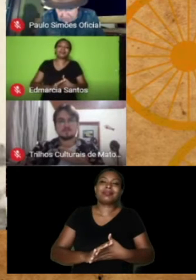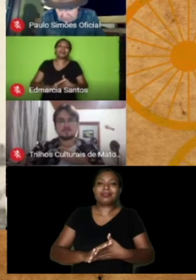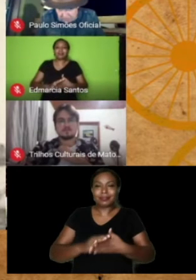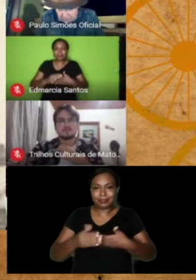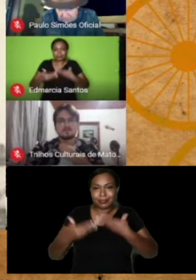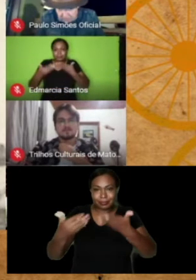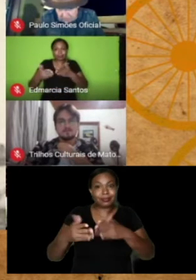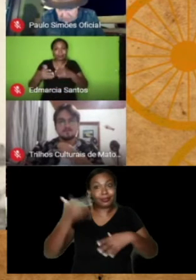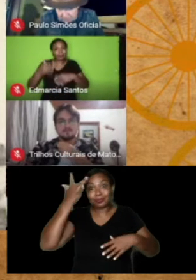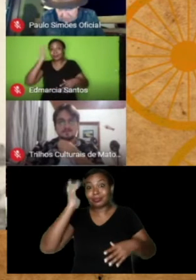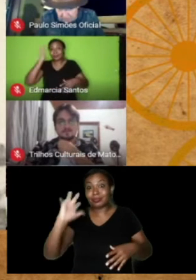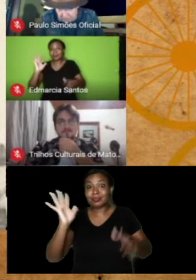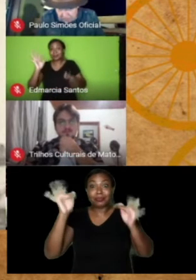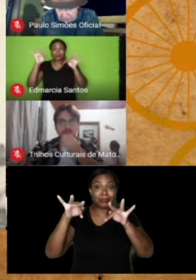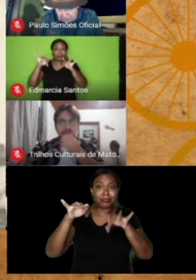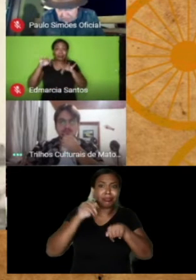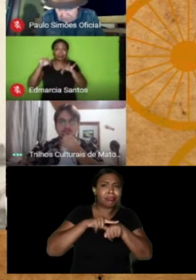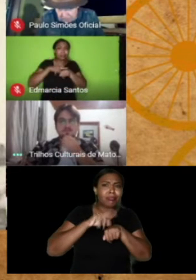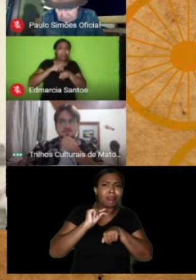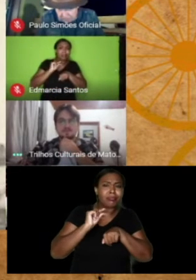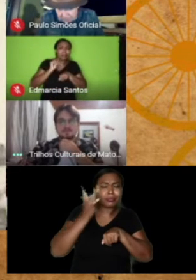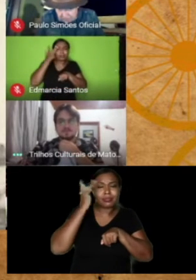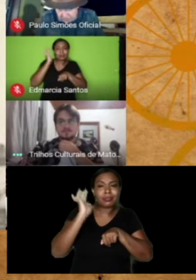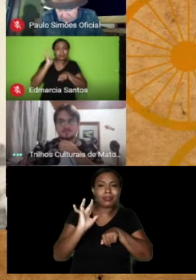já acabou meu tempo, né?